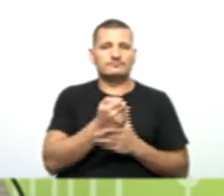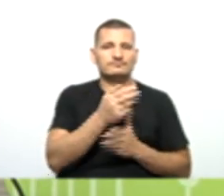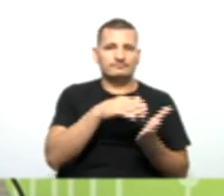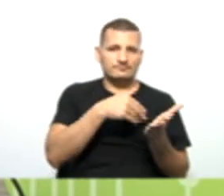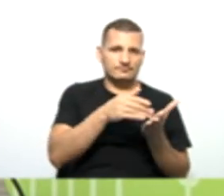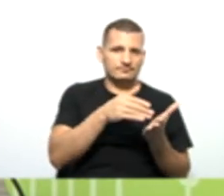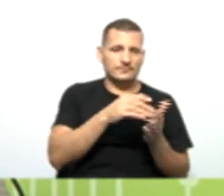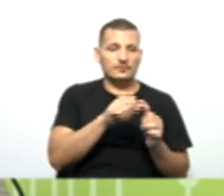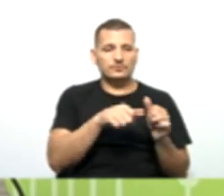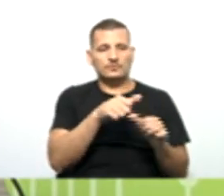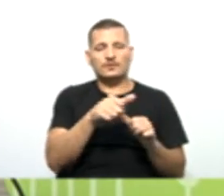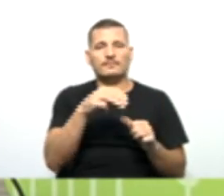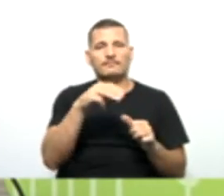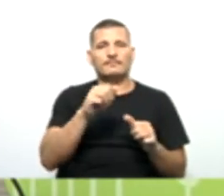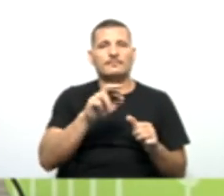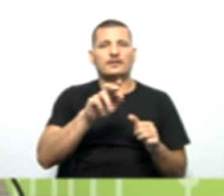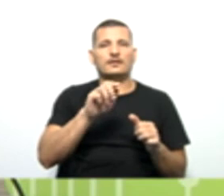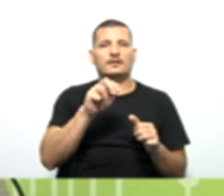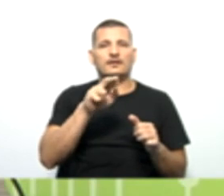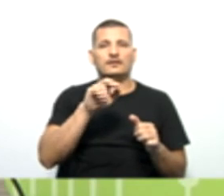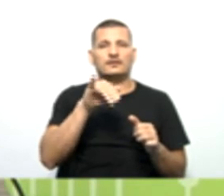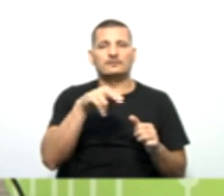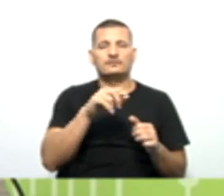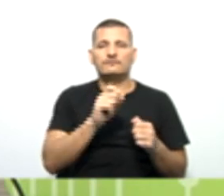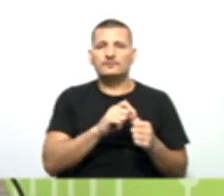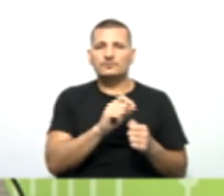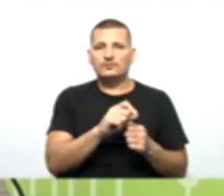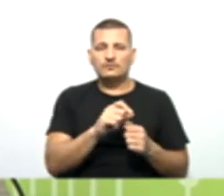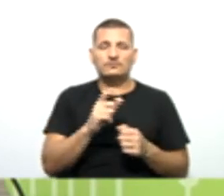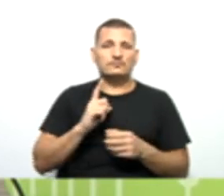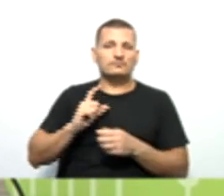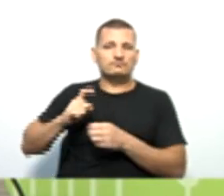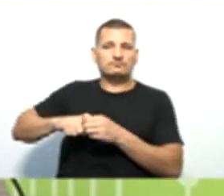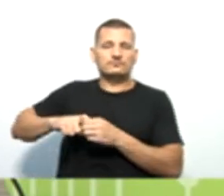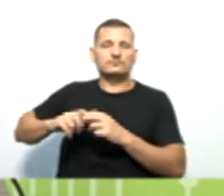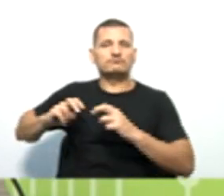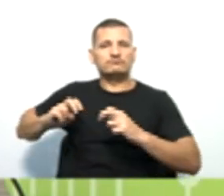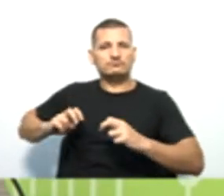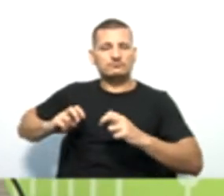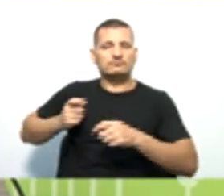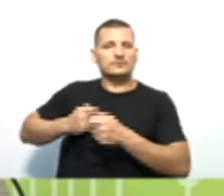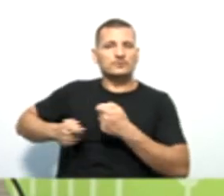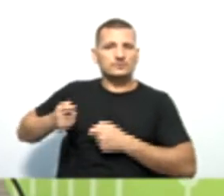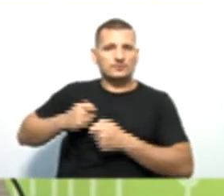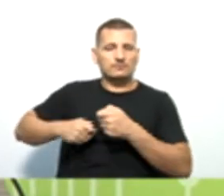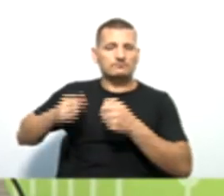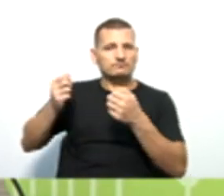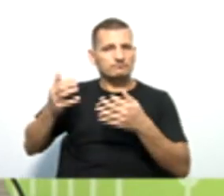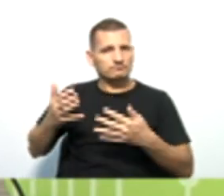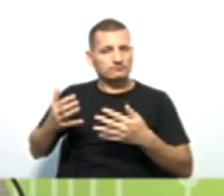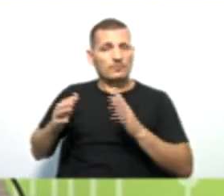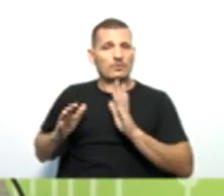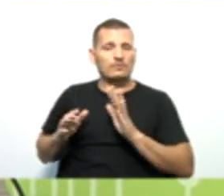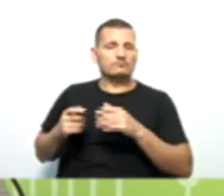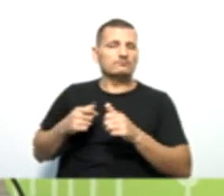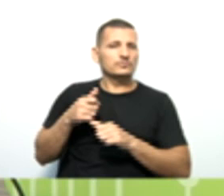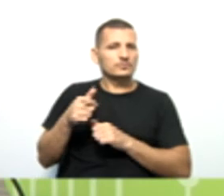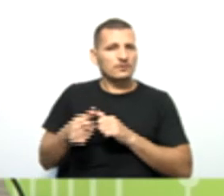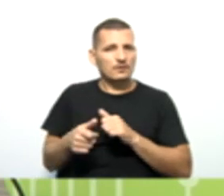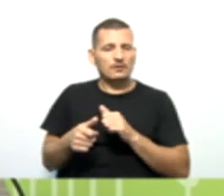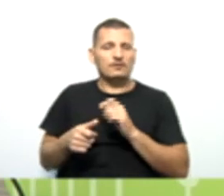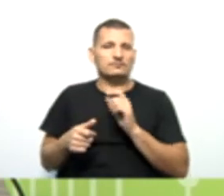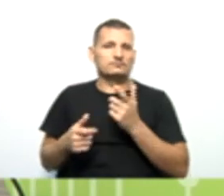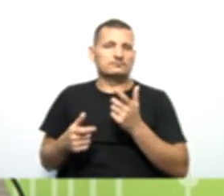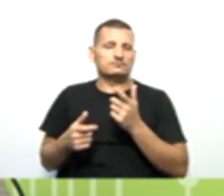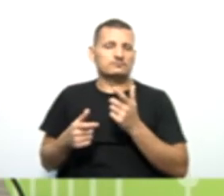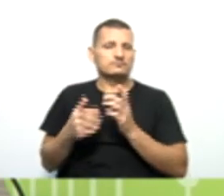manteiga, vai trocar por margarina. O que eu tenho que fazer? Sentar com meus patrocinadores, negociar com eles. Olha, a gente vai mudar um